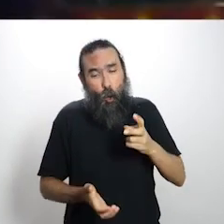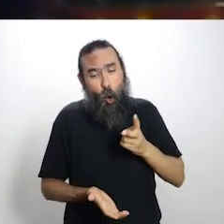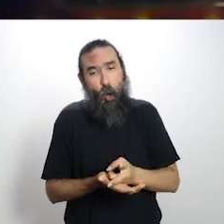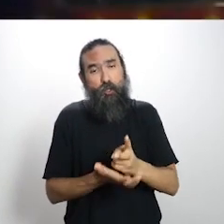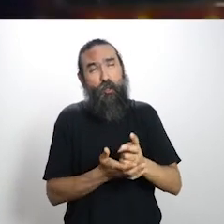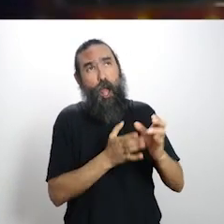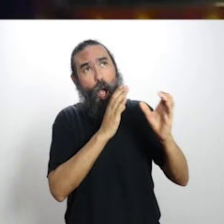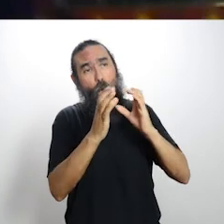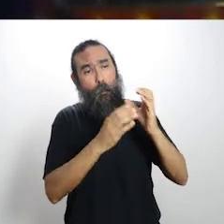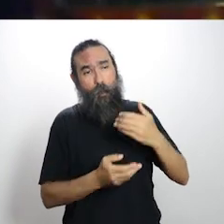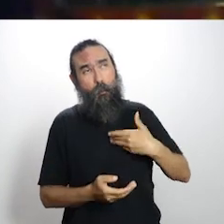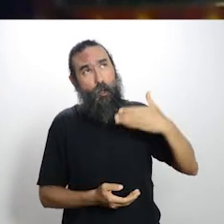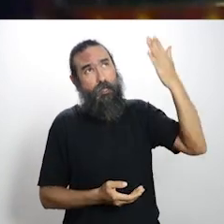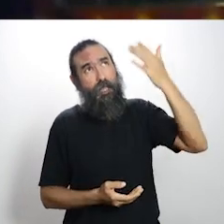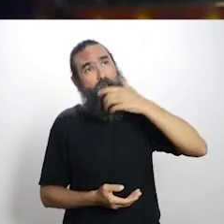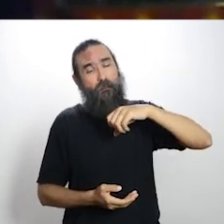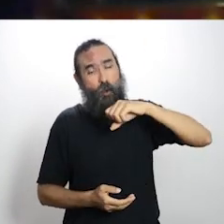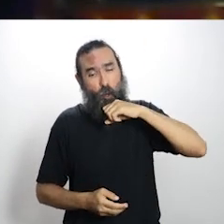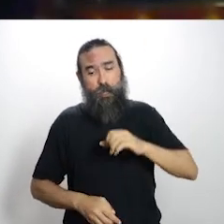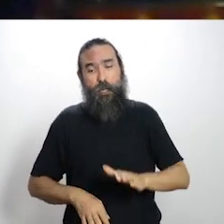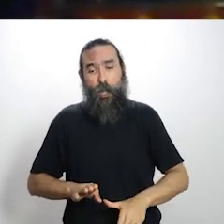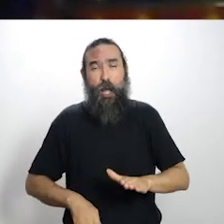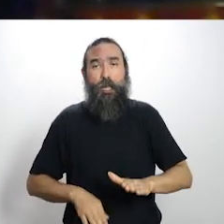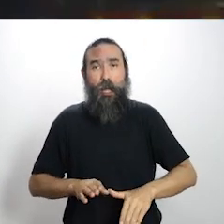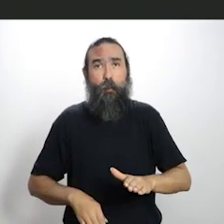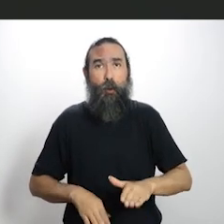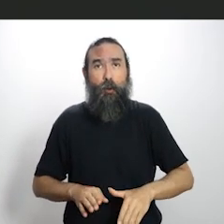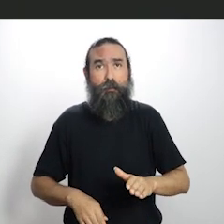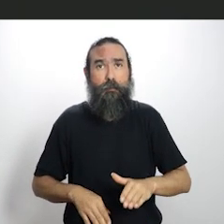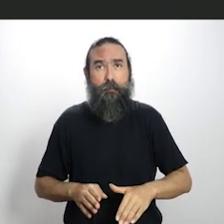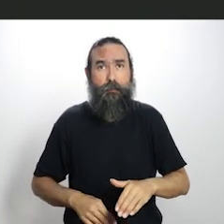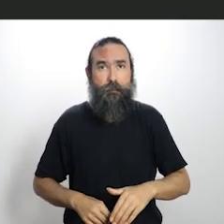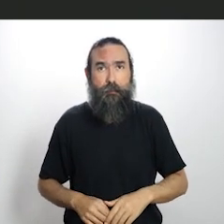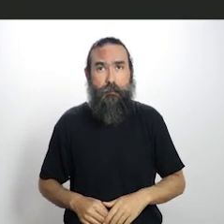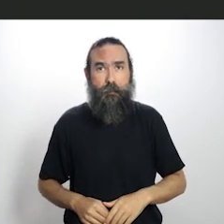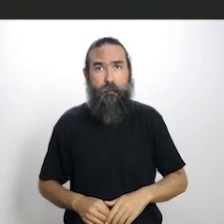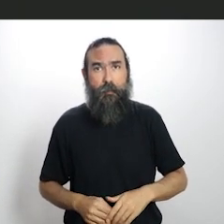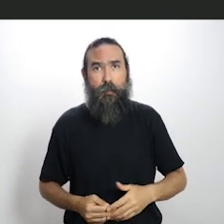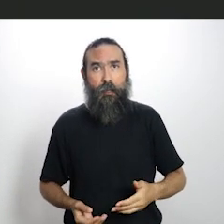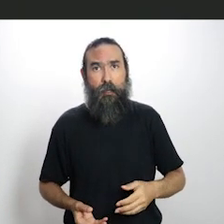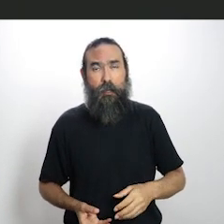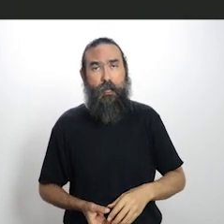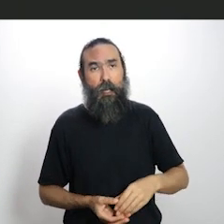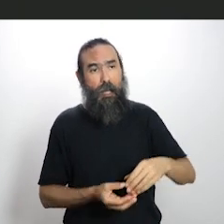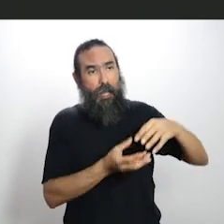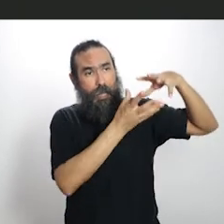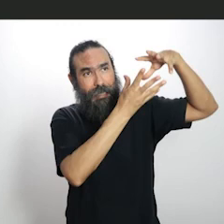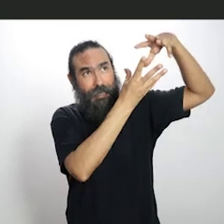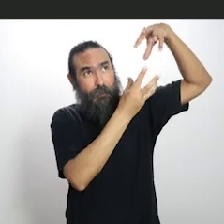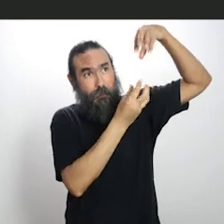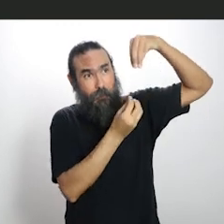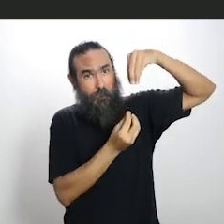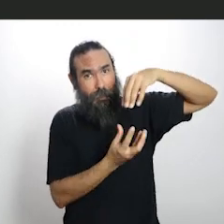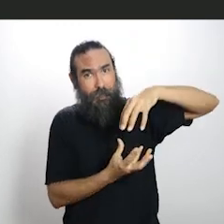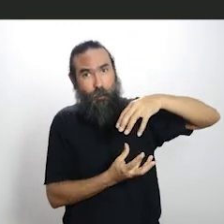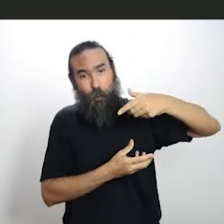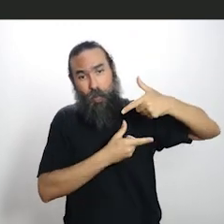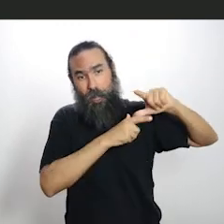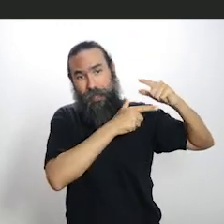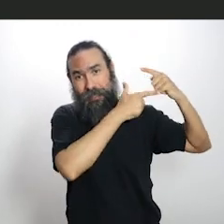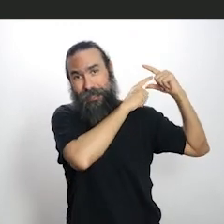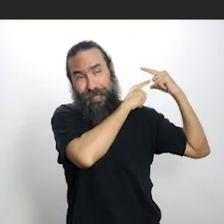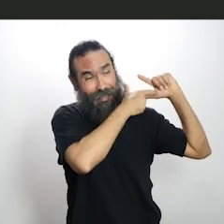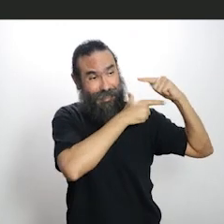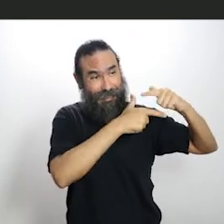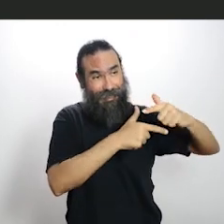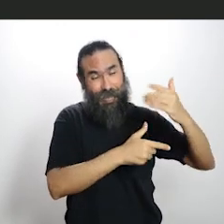de perspectiva de que um futuro de que a gente nunca vai morrer sabe e a garantia que esse país sempre negou com nossos